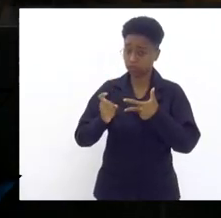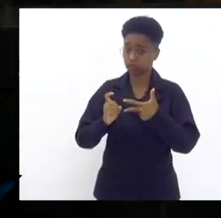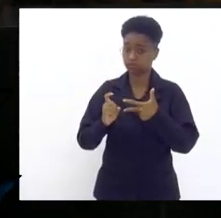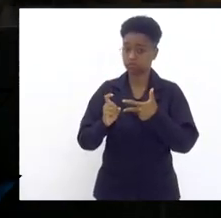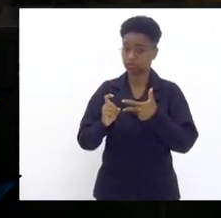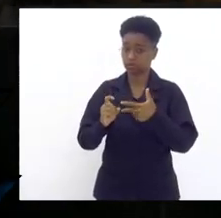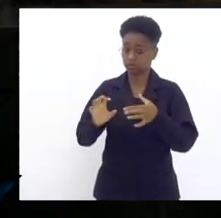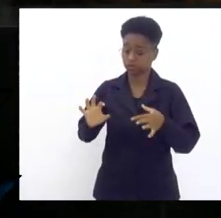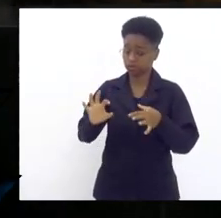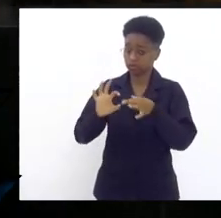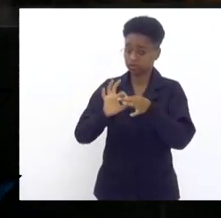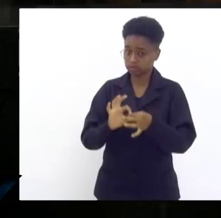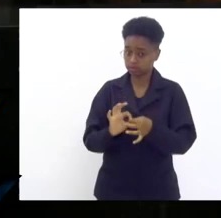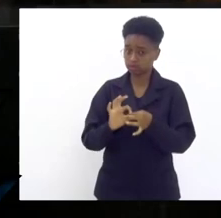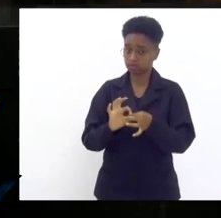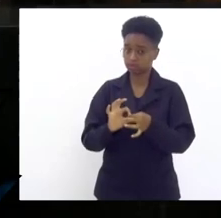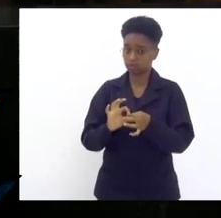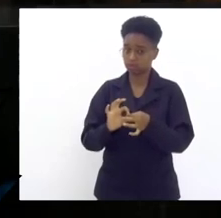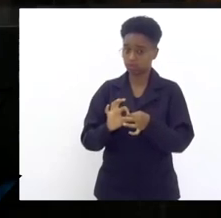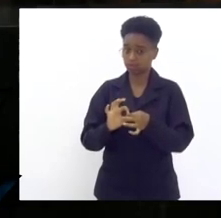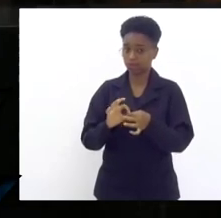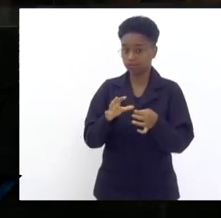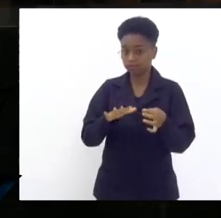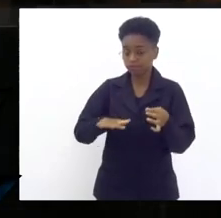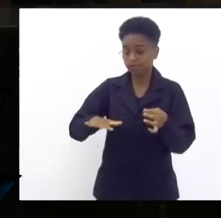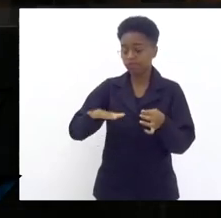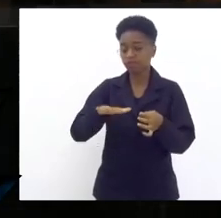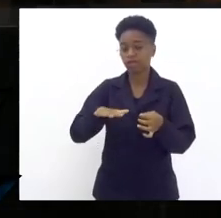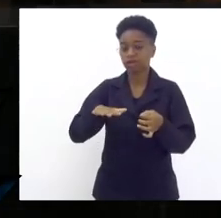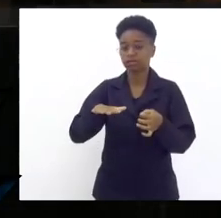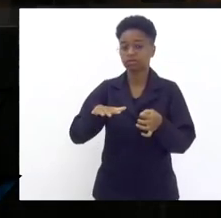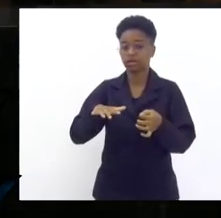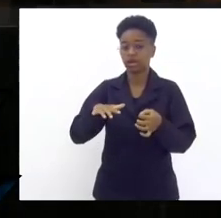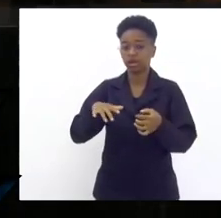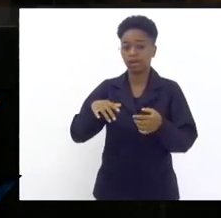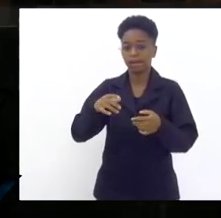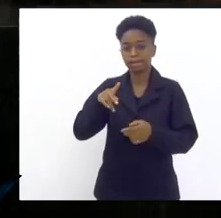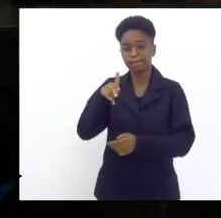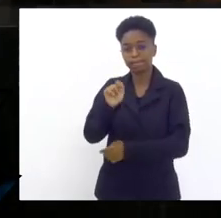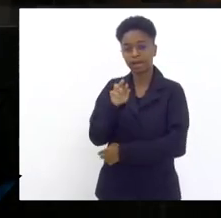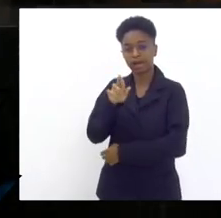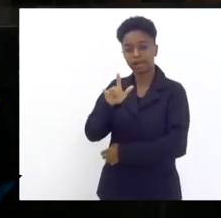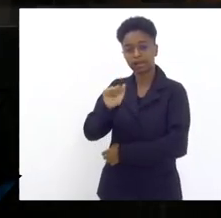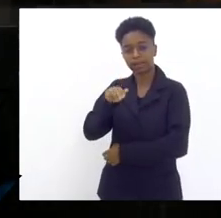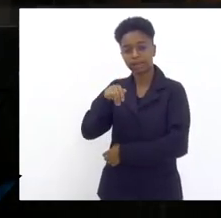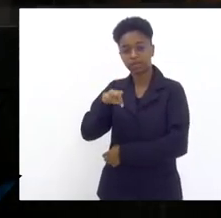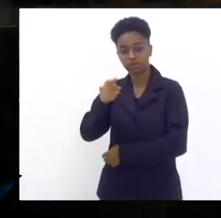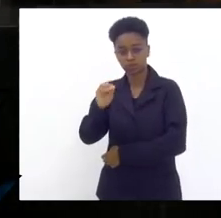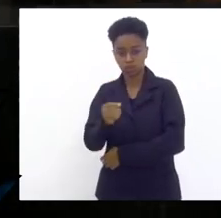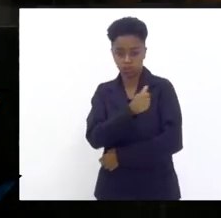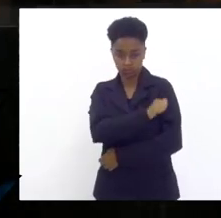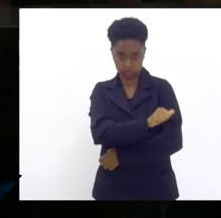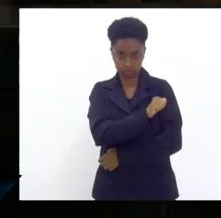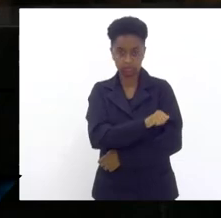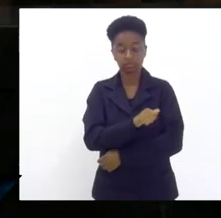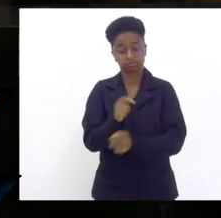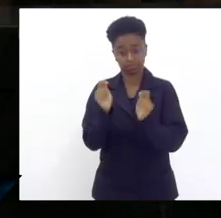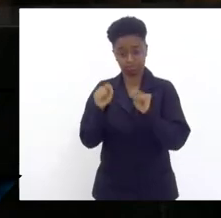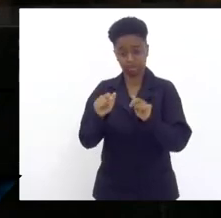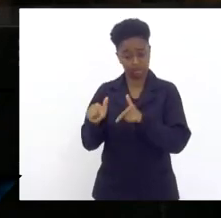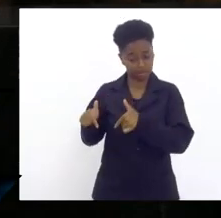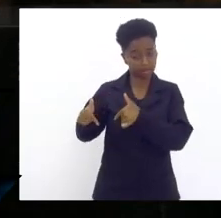associado ao Parlamento Fluminense possa agir em relação essas